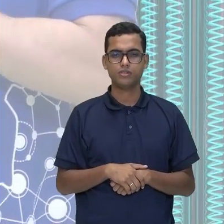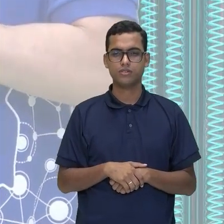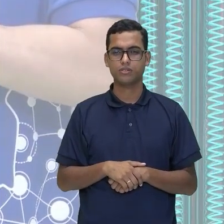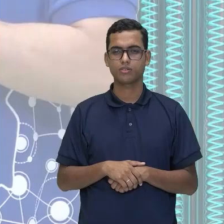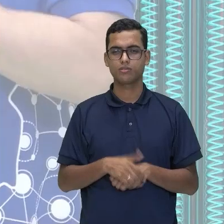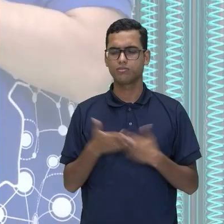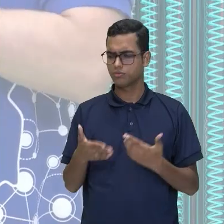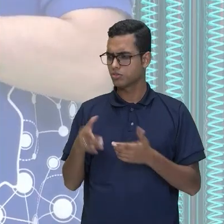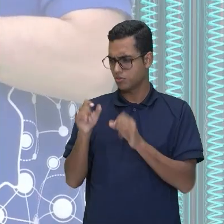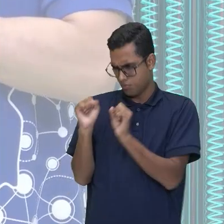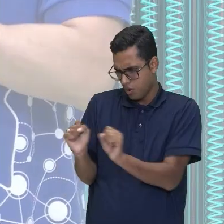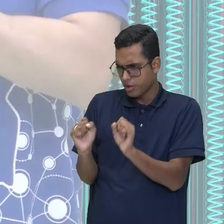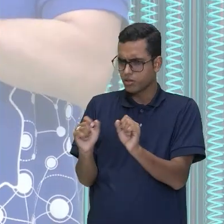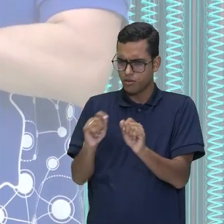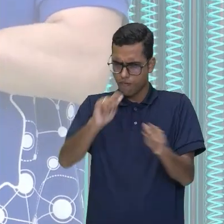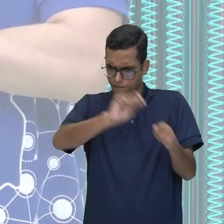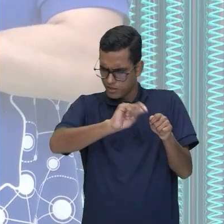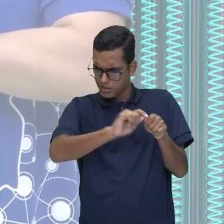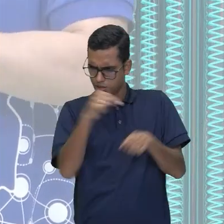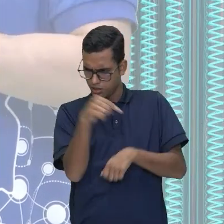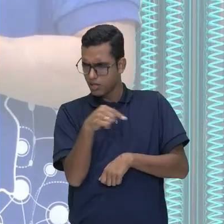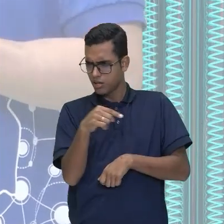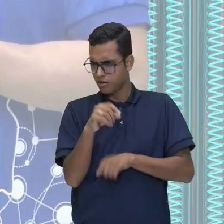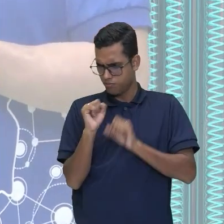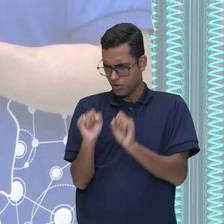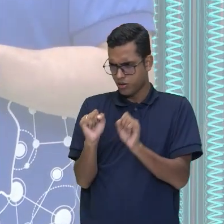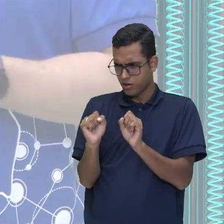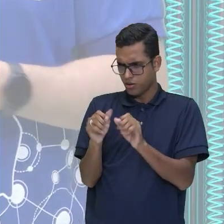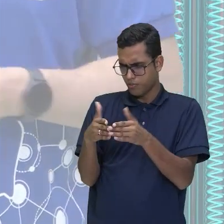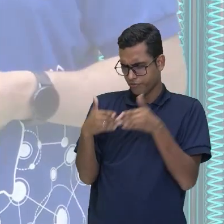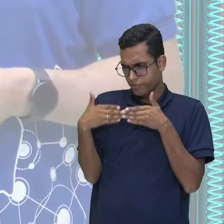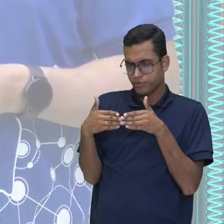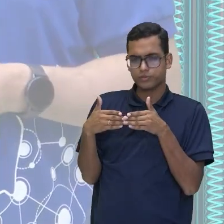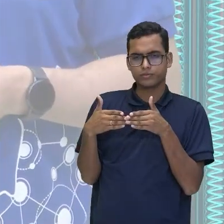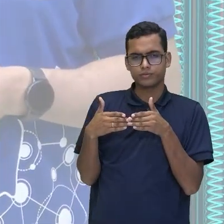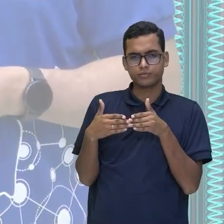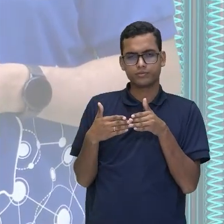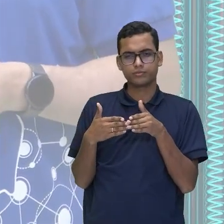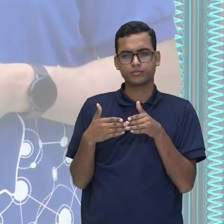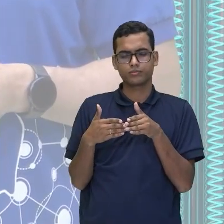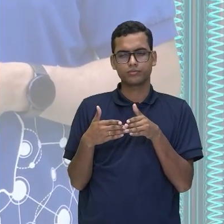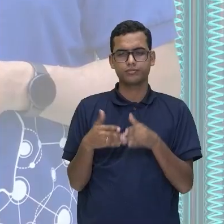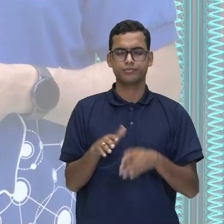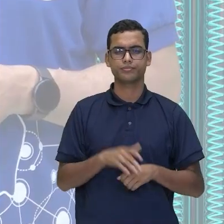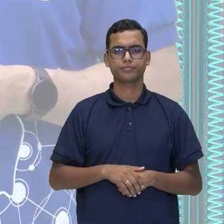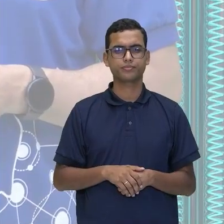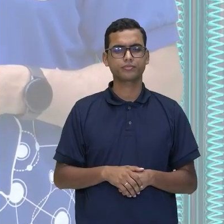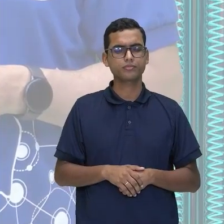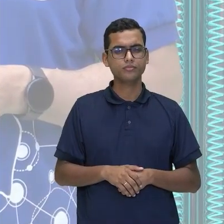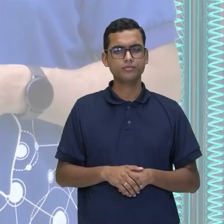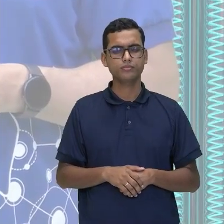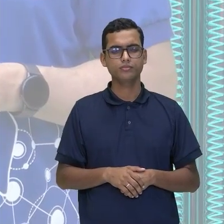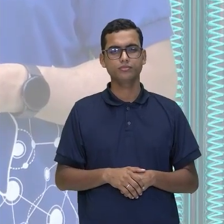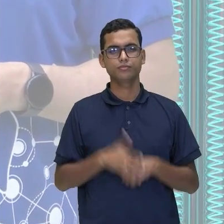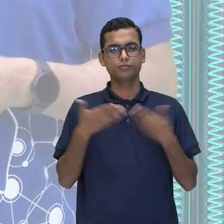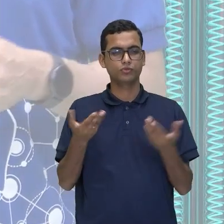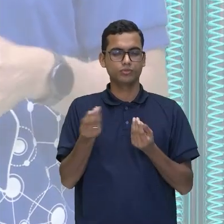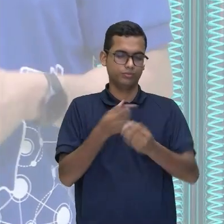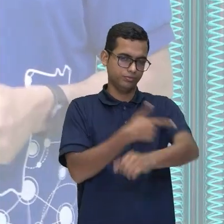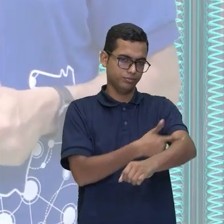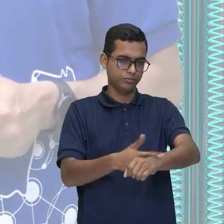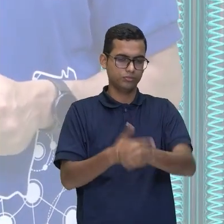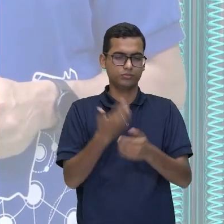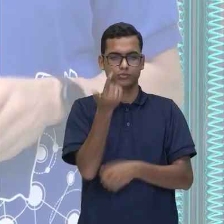fazer isso, né, fazê-lo, essa atividade, enfim, ao qual eu esteja me referindo imediatamente, por favor? É uma forma educada de se falar.